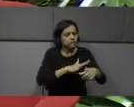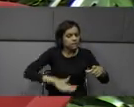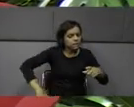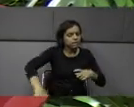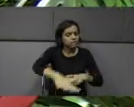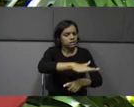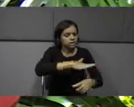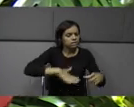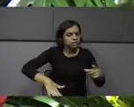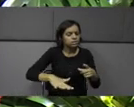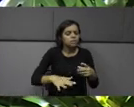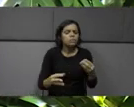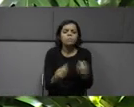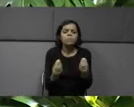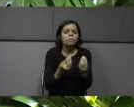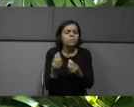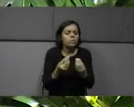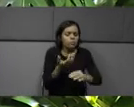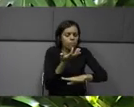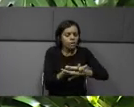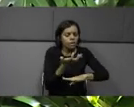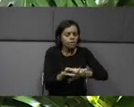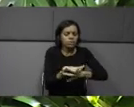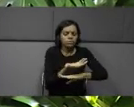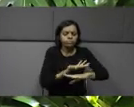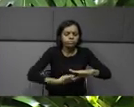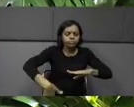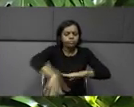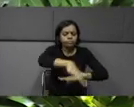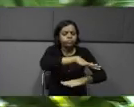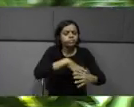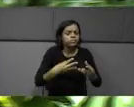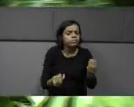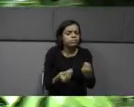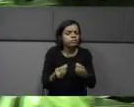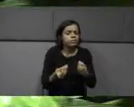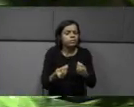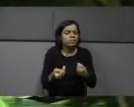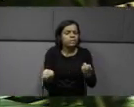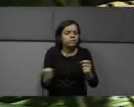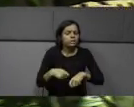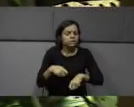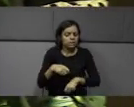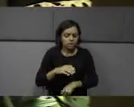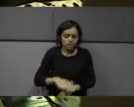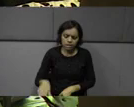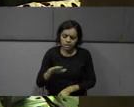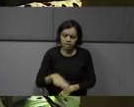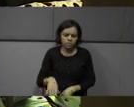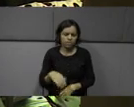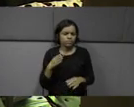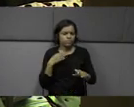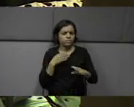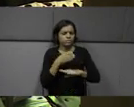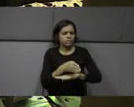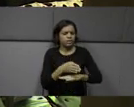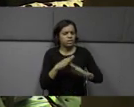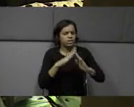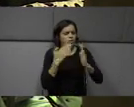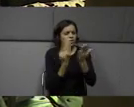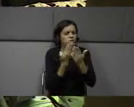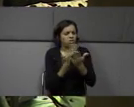nesse entorno dessa praça é o que faz essa criança não achar que a escola é o limite sua